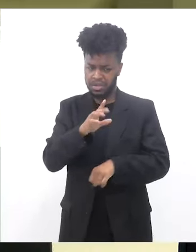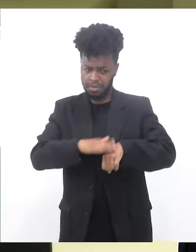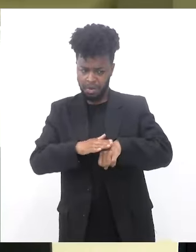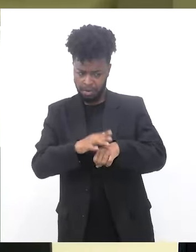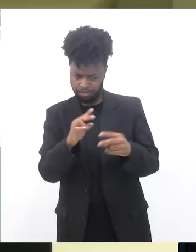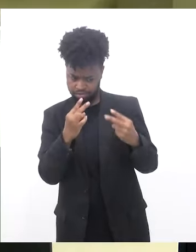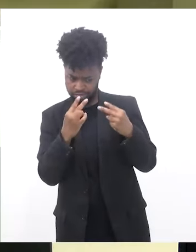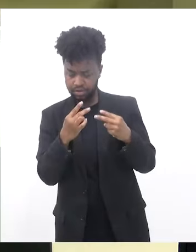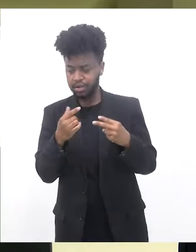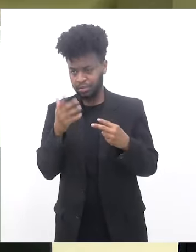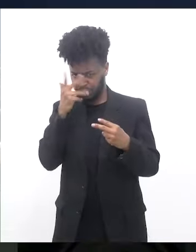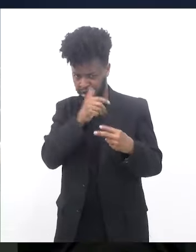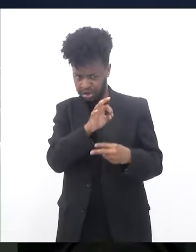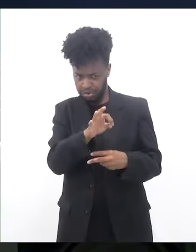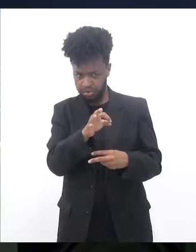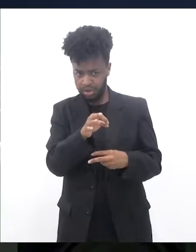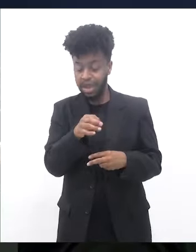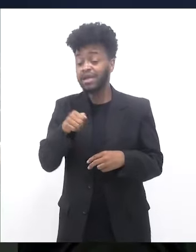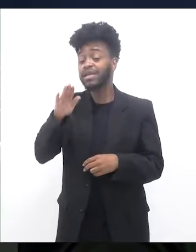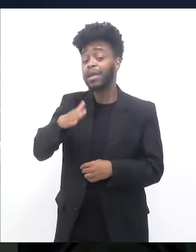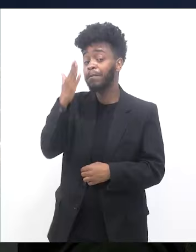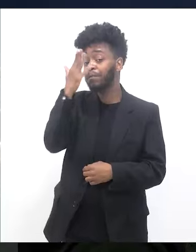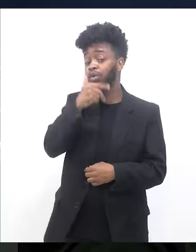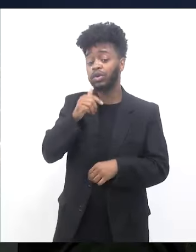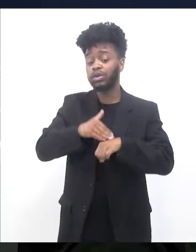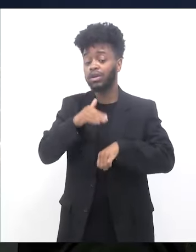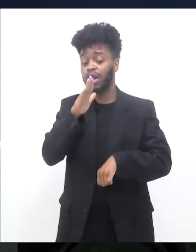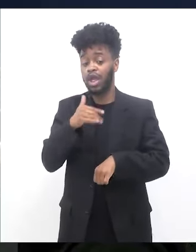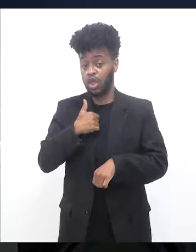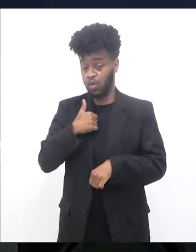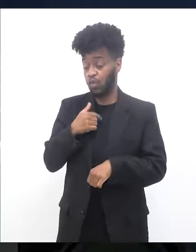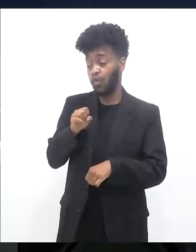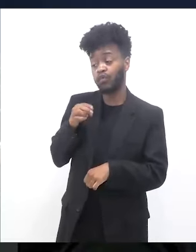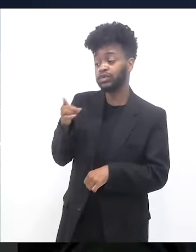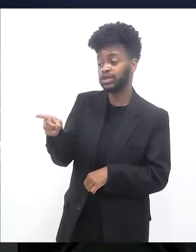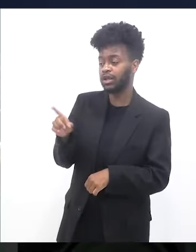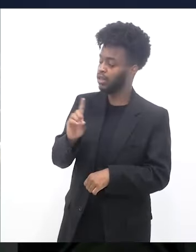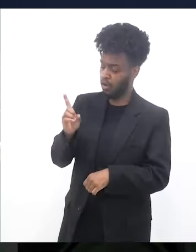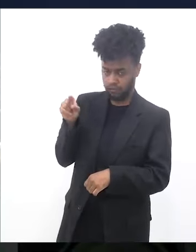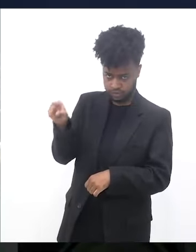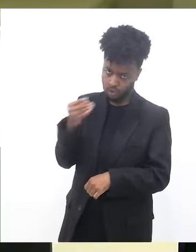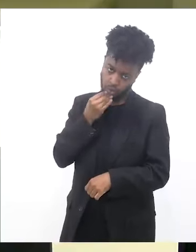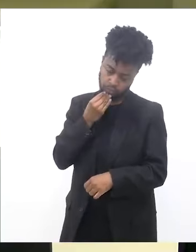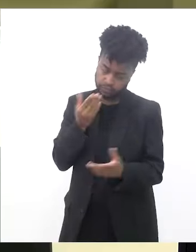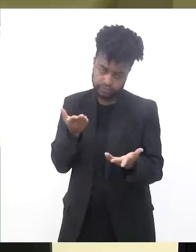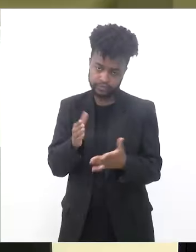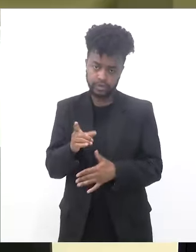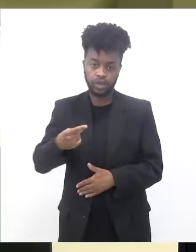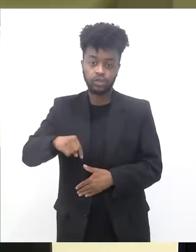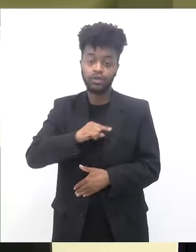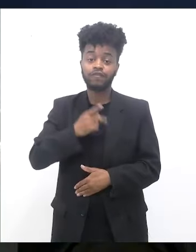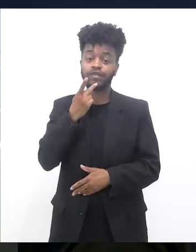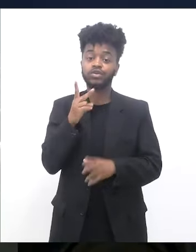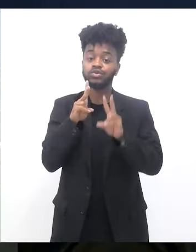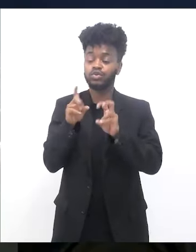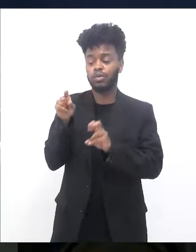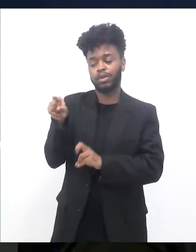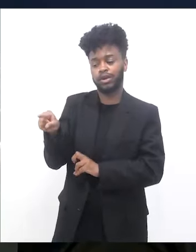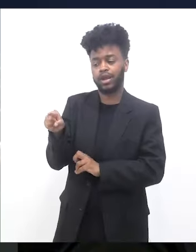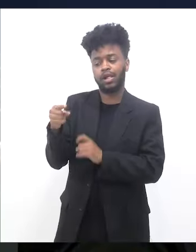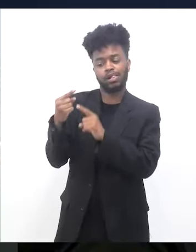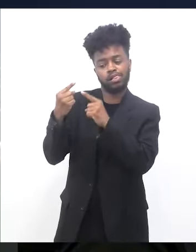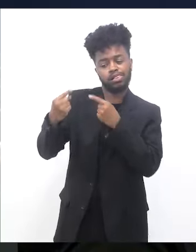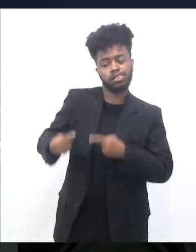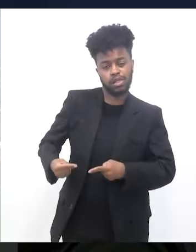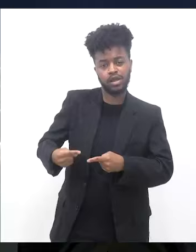vendo? Claro. Tá bonito aí? Eu gosto de me ver. Quem tá mais bonito aí, você ou eu? Não, você. Pô, nós estamos falando de um cara que